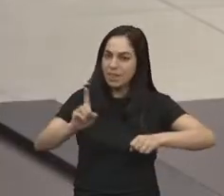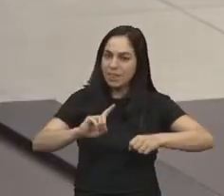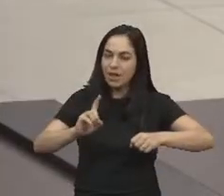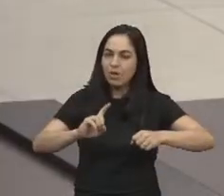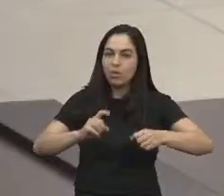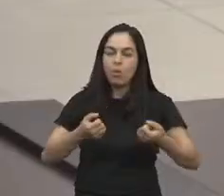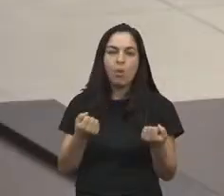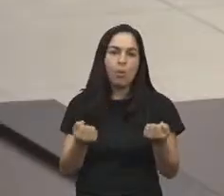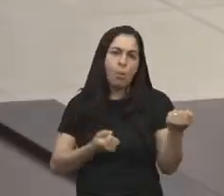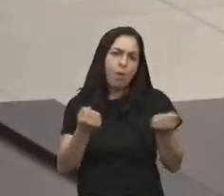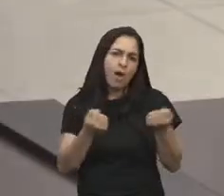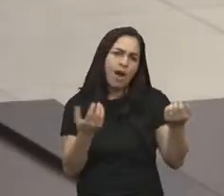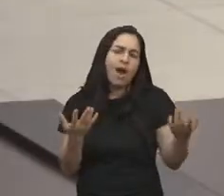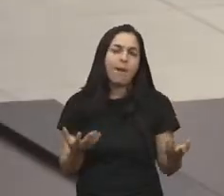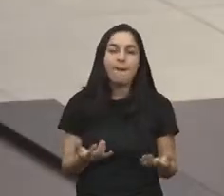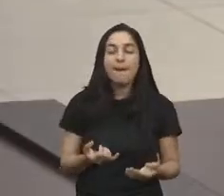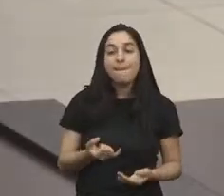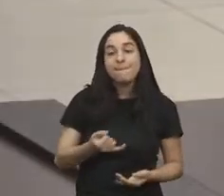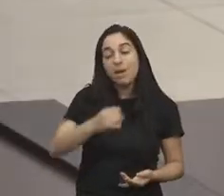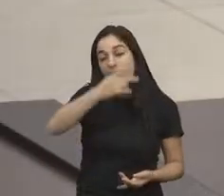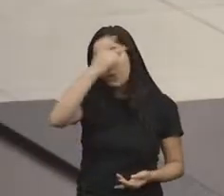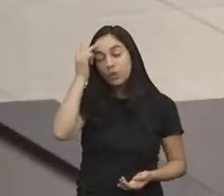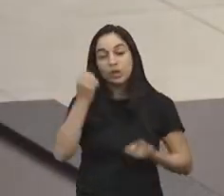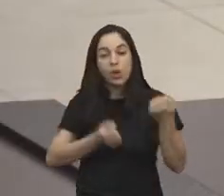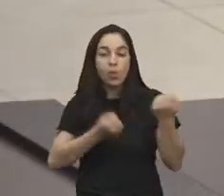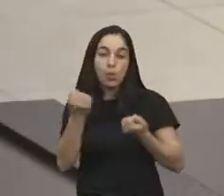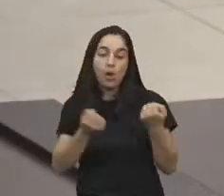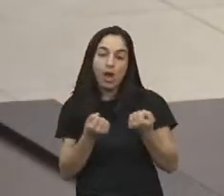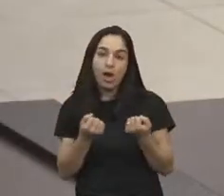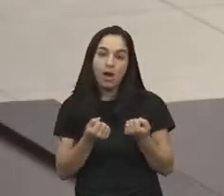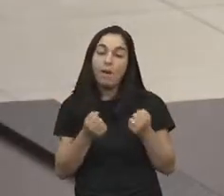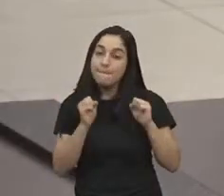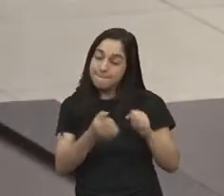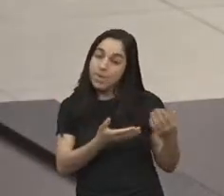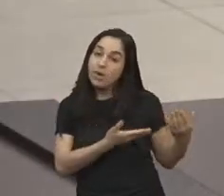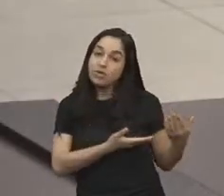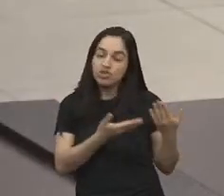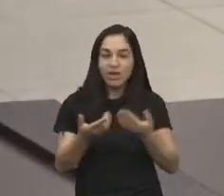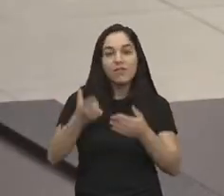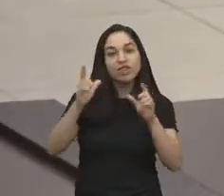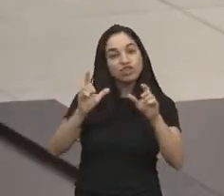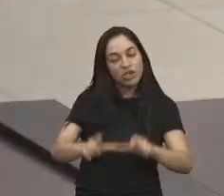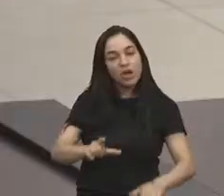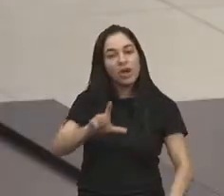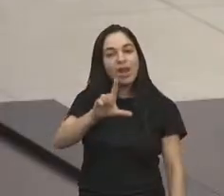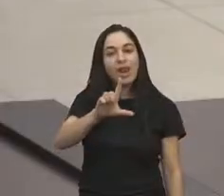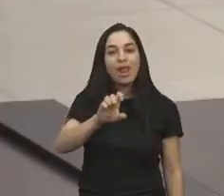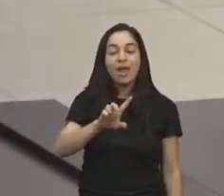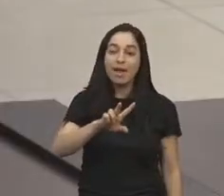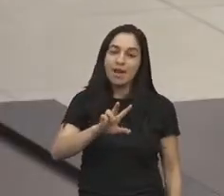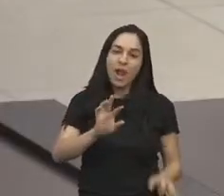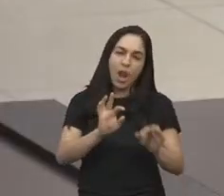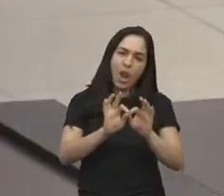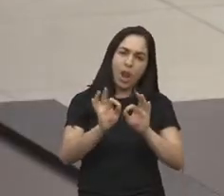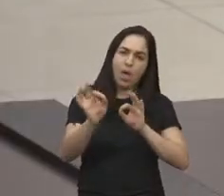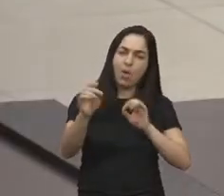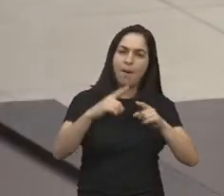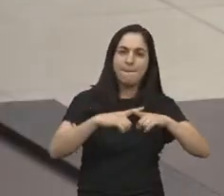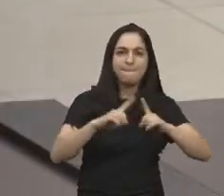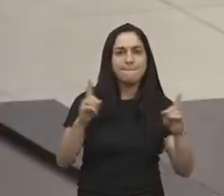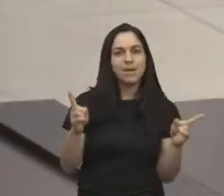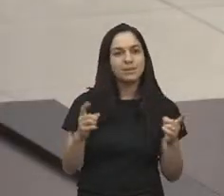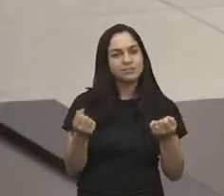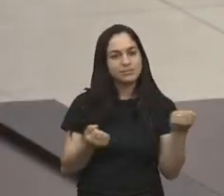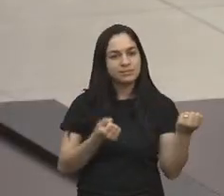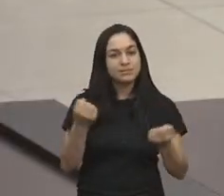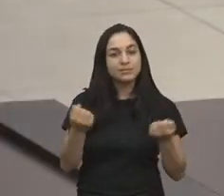Pô, se o cara está com o carro, se a mulher está com o carro, custa já levar num leve? O leve está distante? Está distante. Mas está de